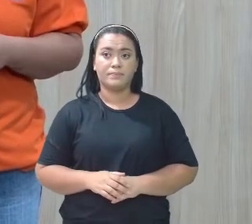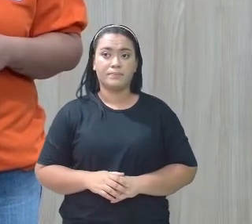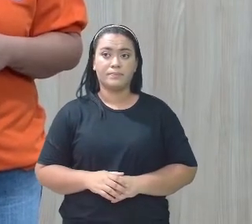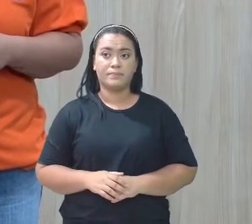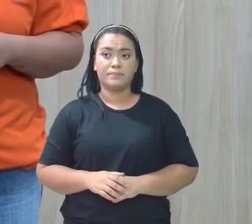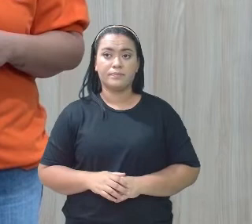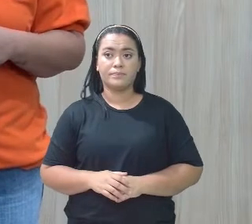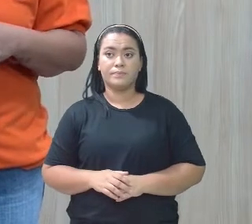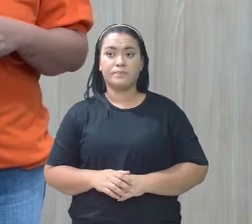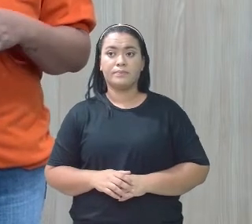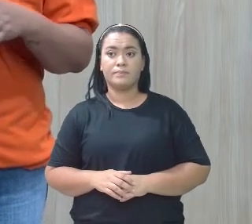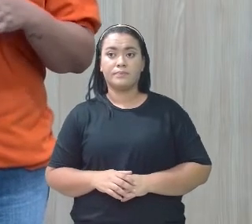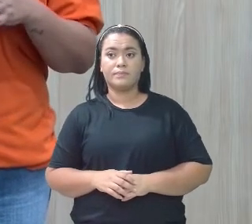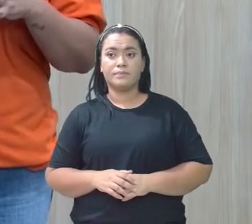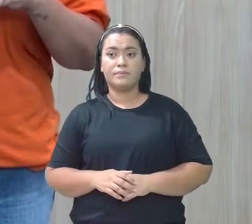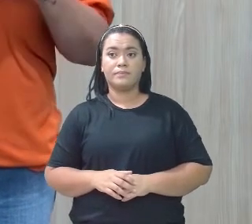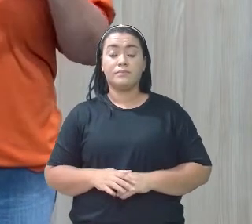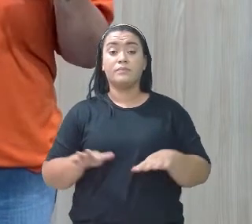Bom,